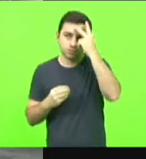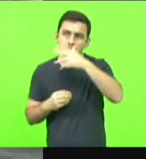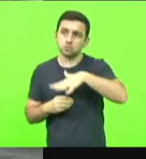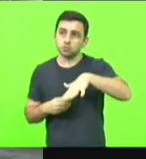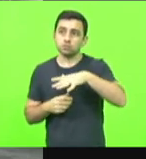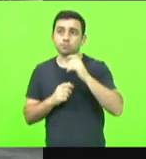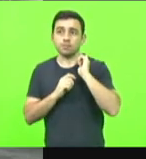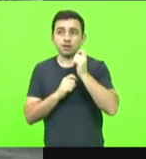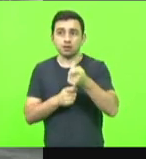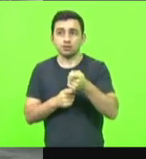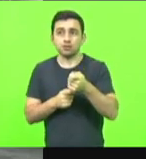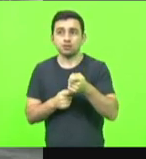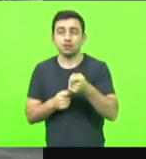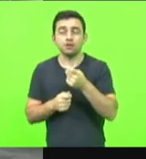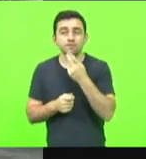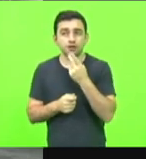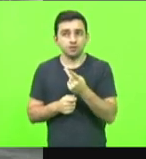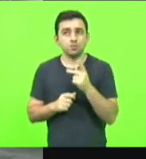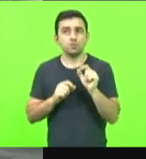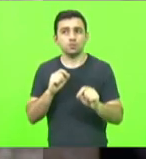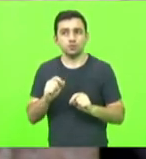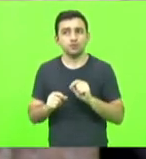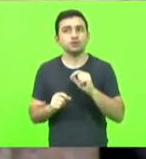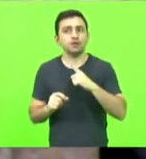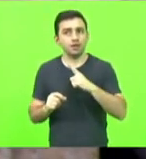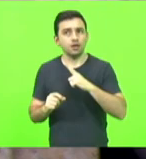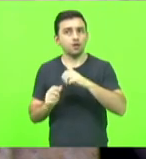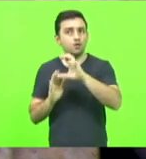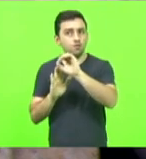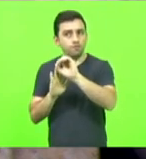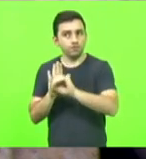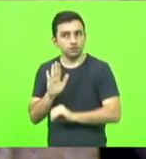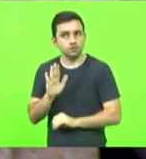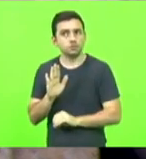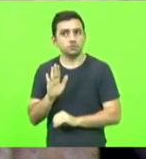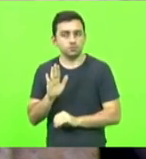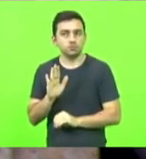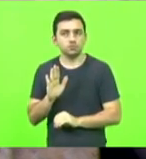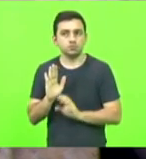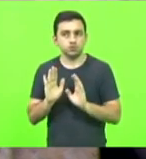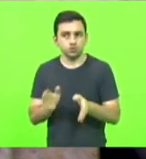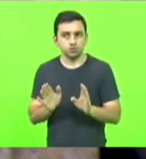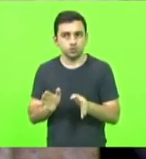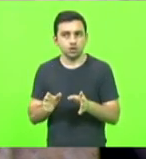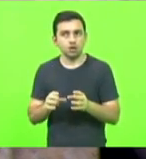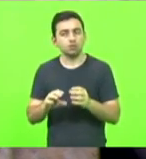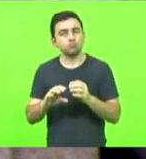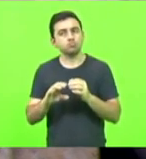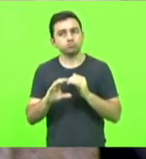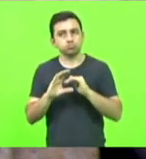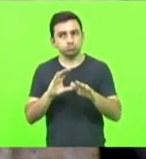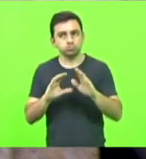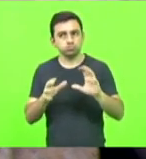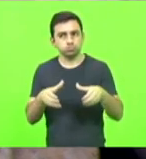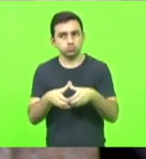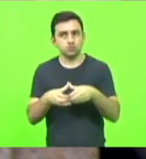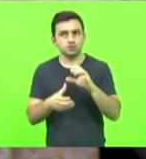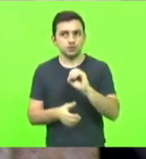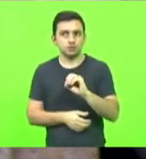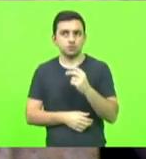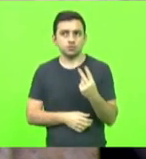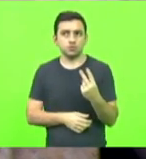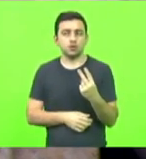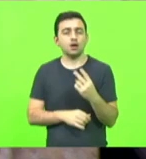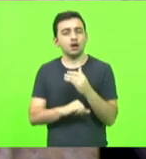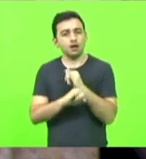estão afirmando aqui, ó, houve ainda um ofício emitido pela Capitania dos Portos e destinado à colônia de pescadores E02, que informa